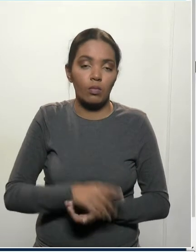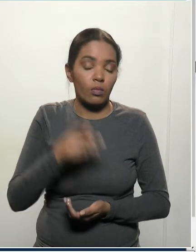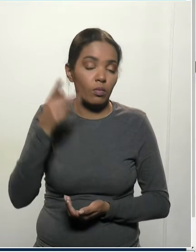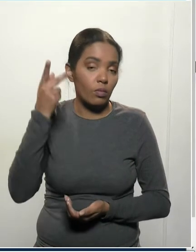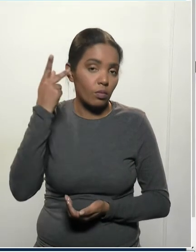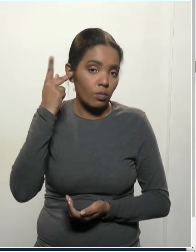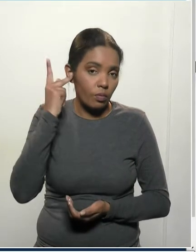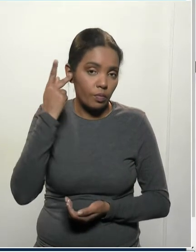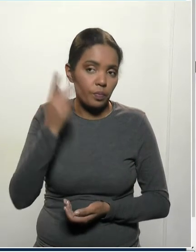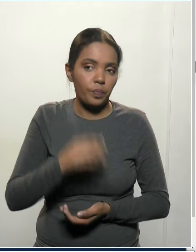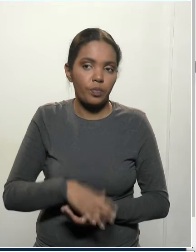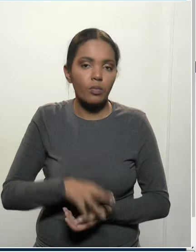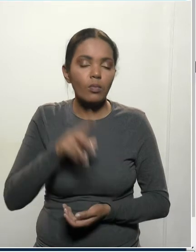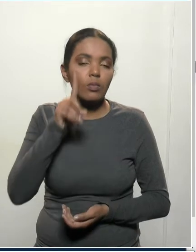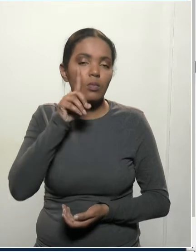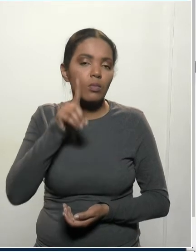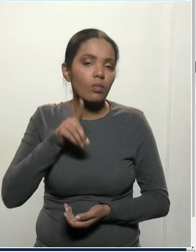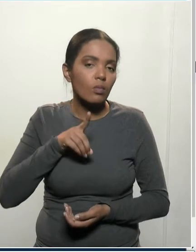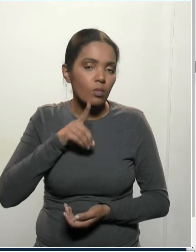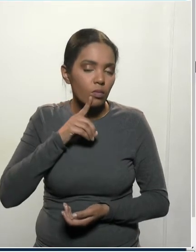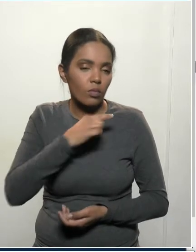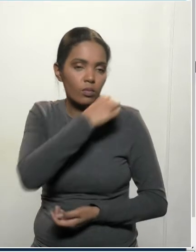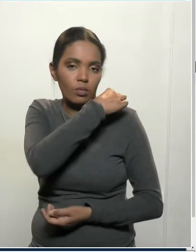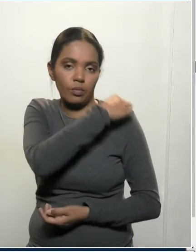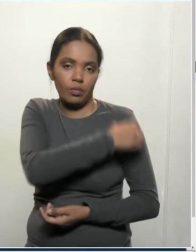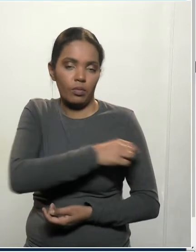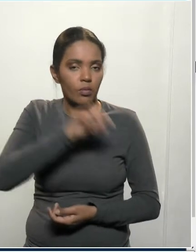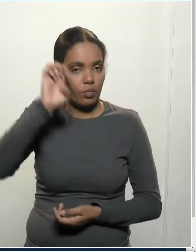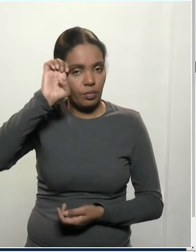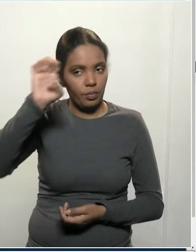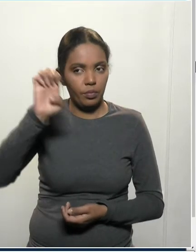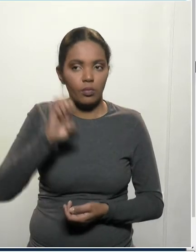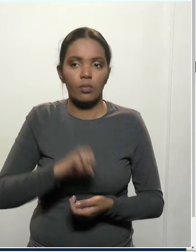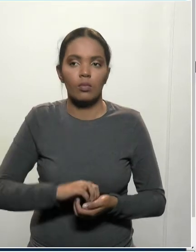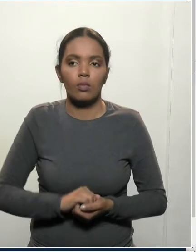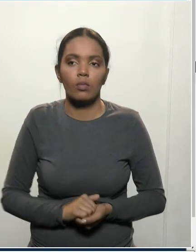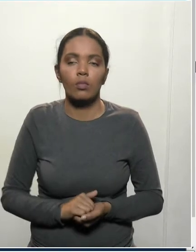Plauto, Ricardo Arruda e subtenente Everton.